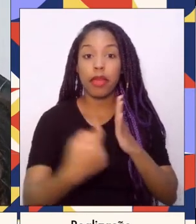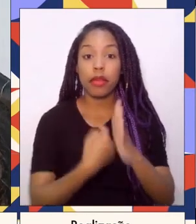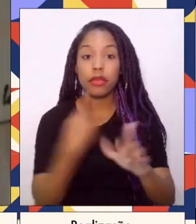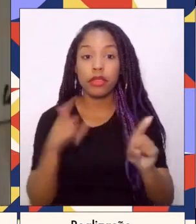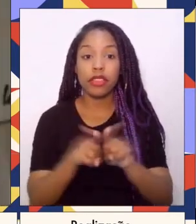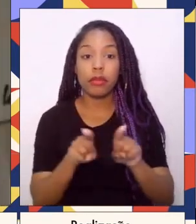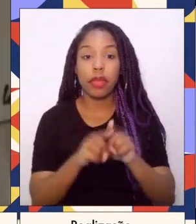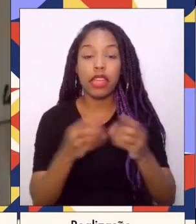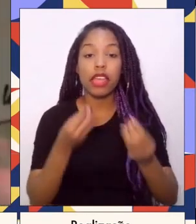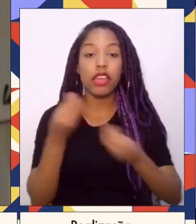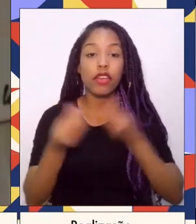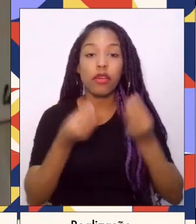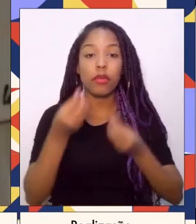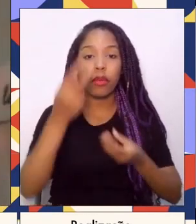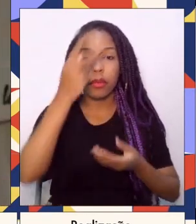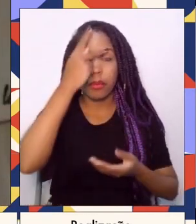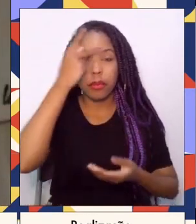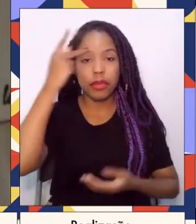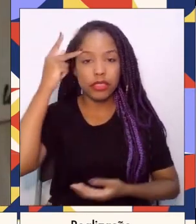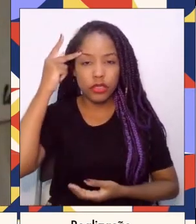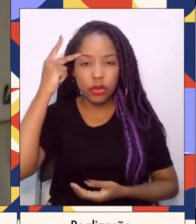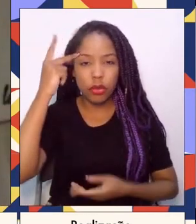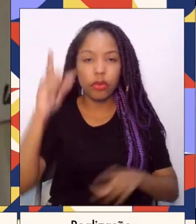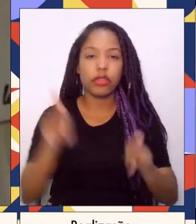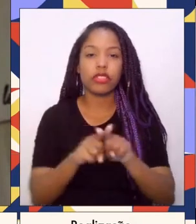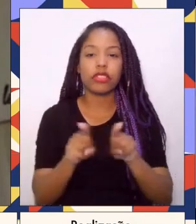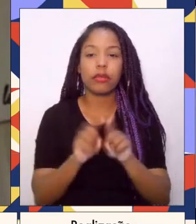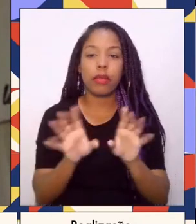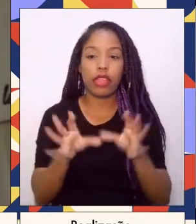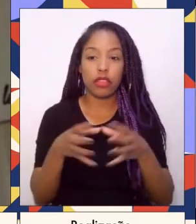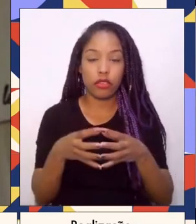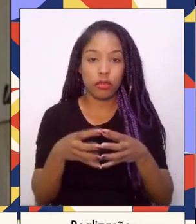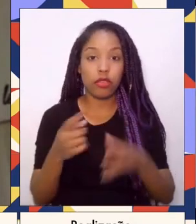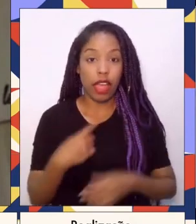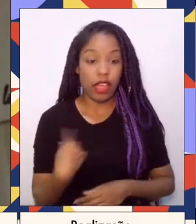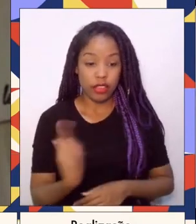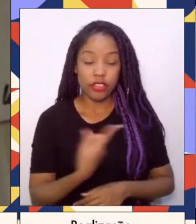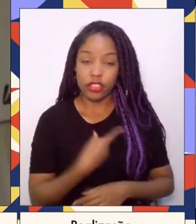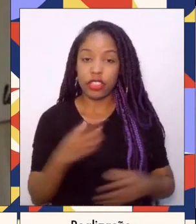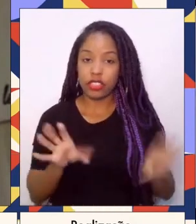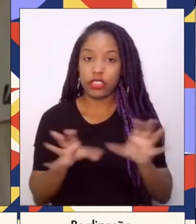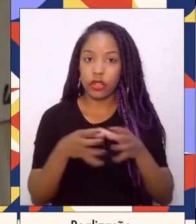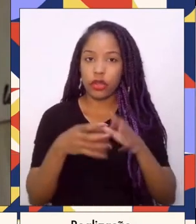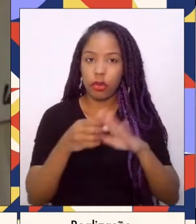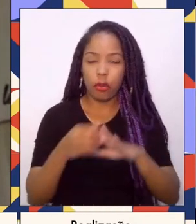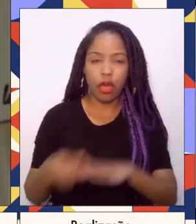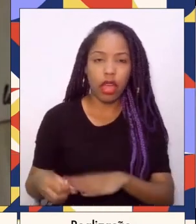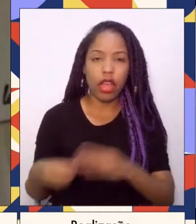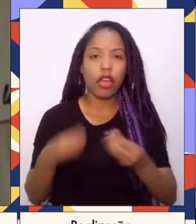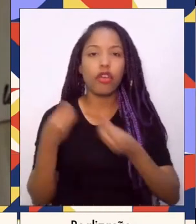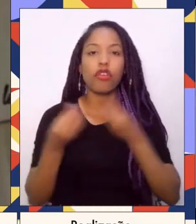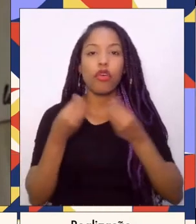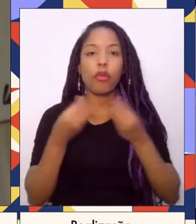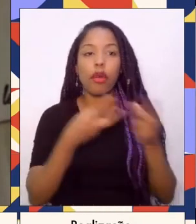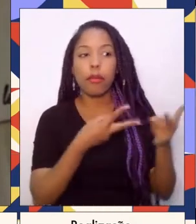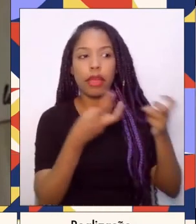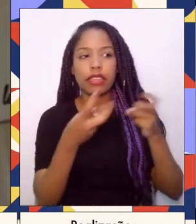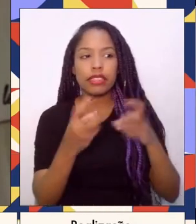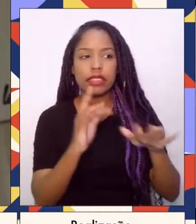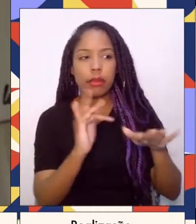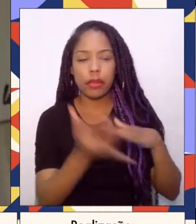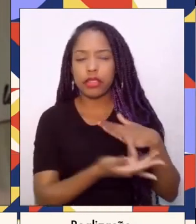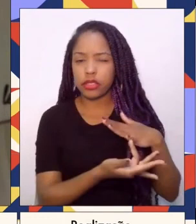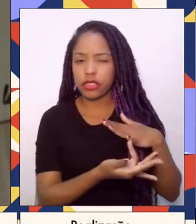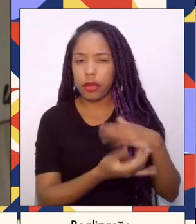essas pessoas né e desses grupos nós de grupos minorizados encaramos essa ferramenta eu acho absolutamente